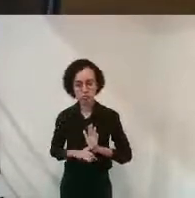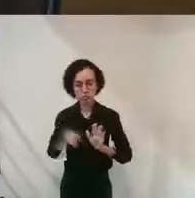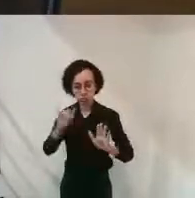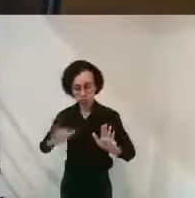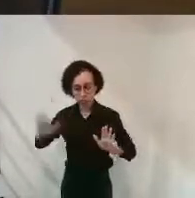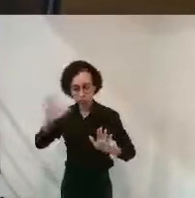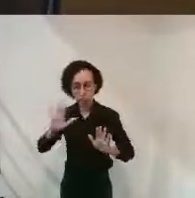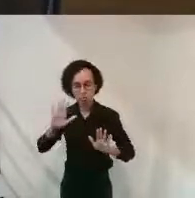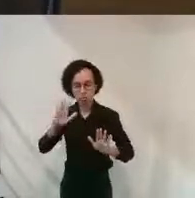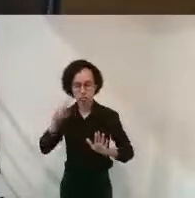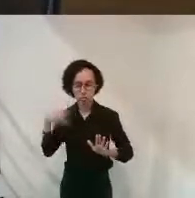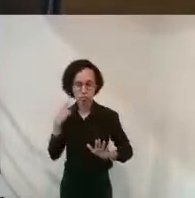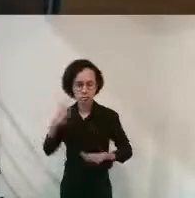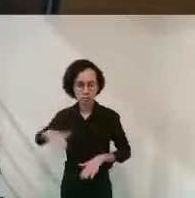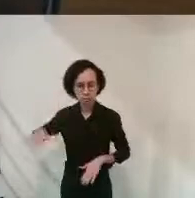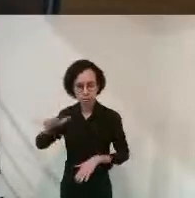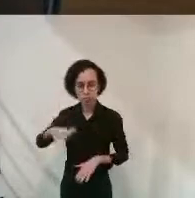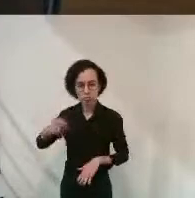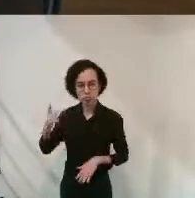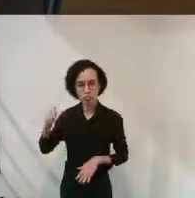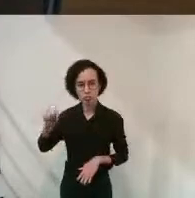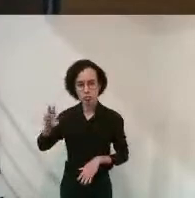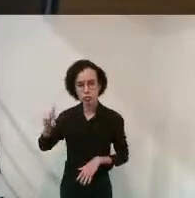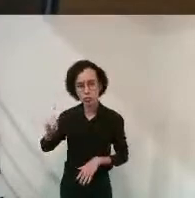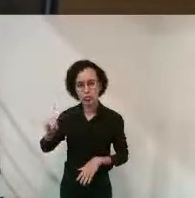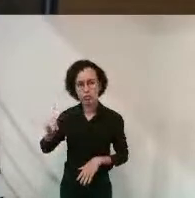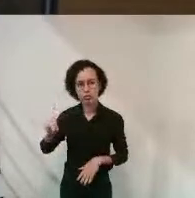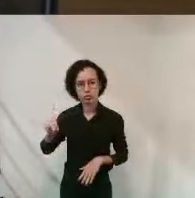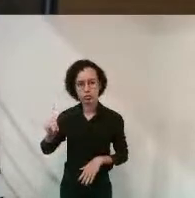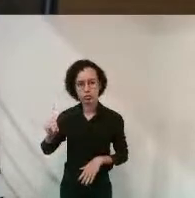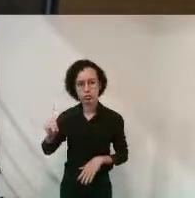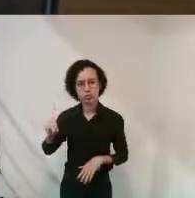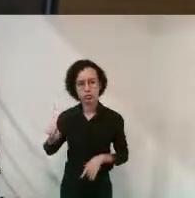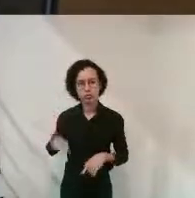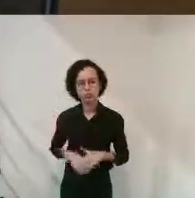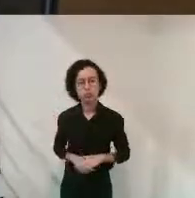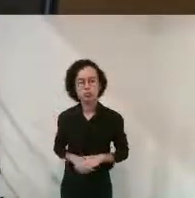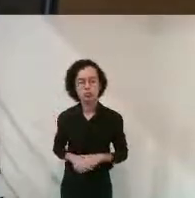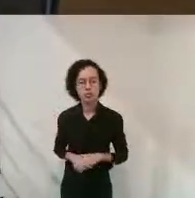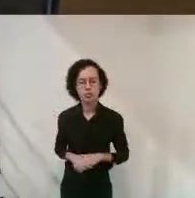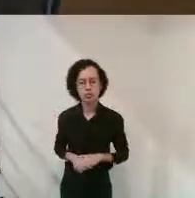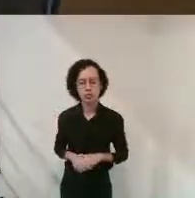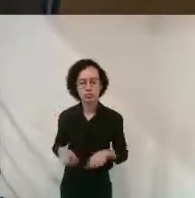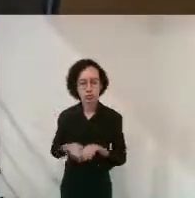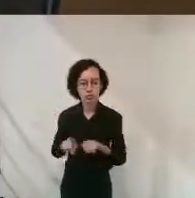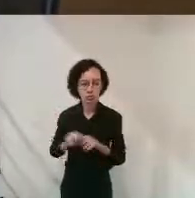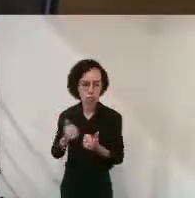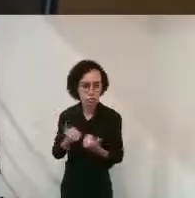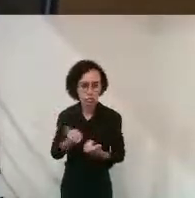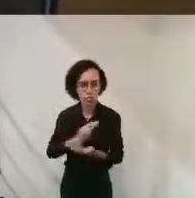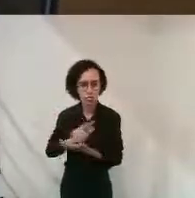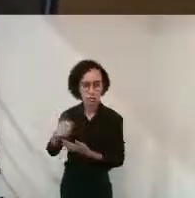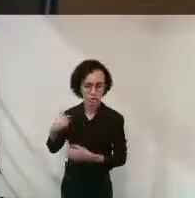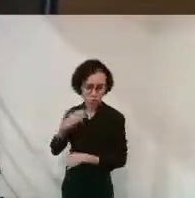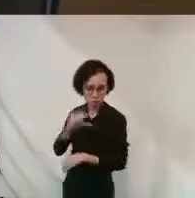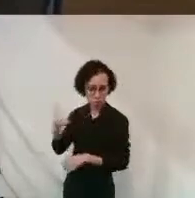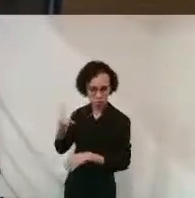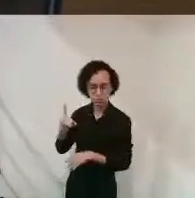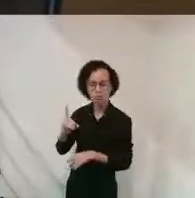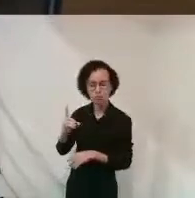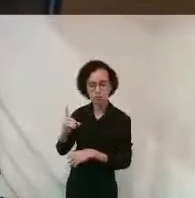do procurador de justiça, doutor Paulo Augusto, doutor, o subprocurador, nós como assessoras, eu como coordenadora do CAU,